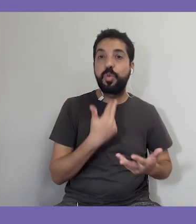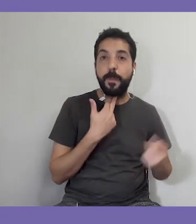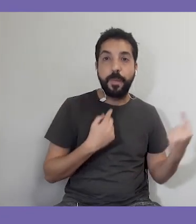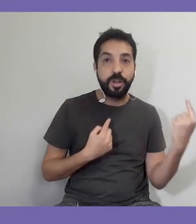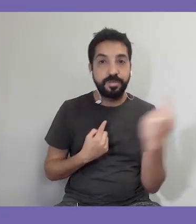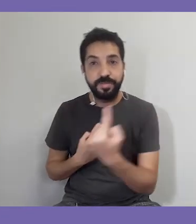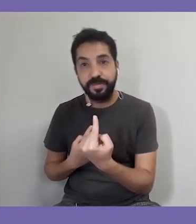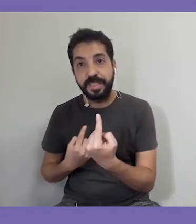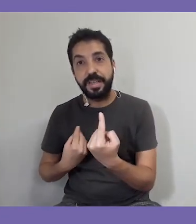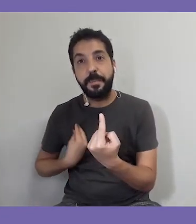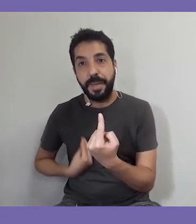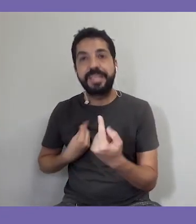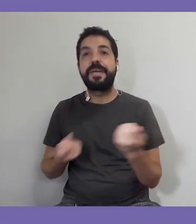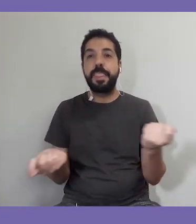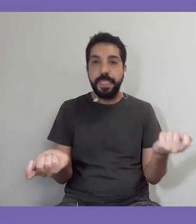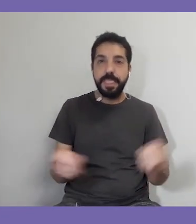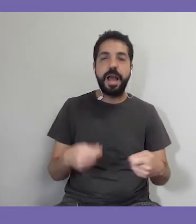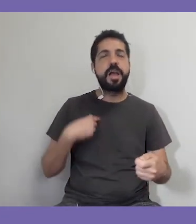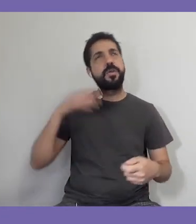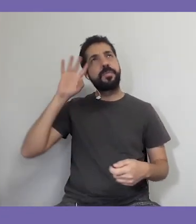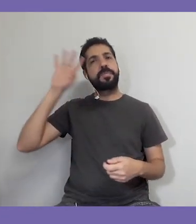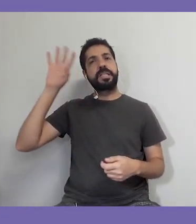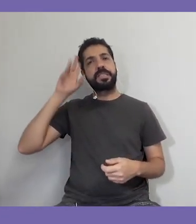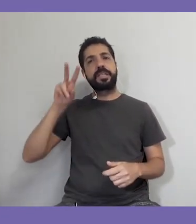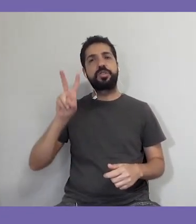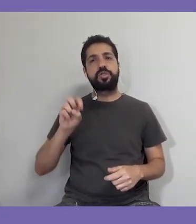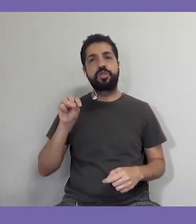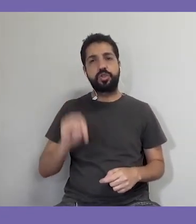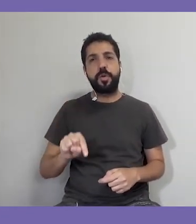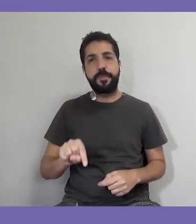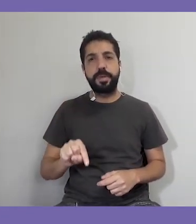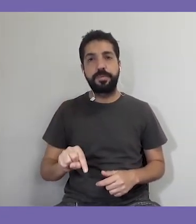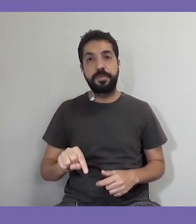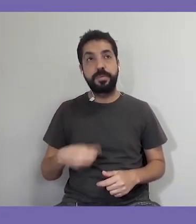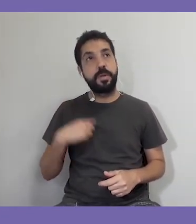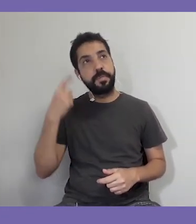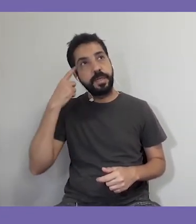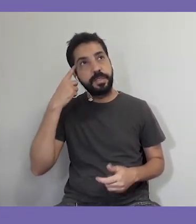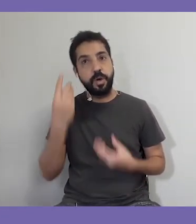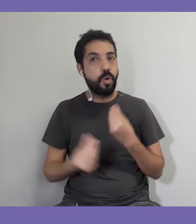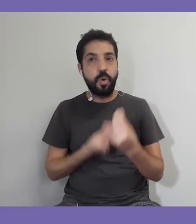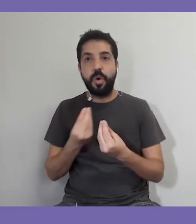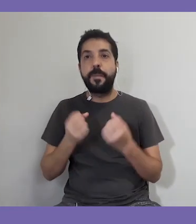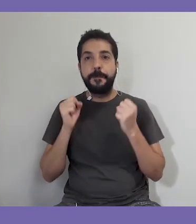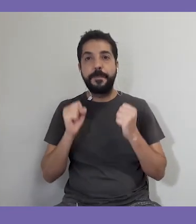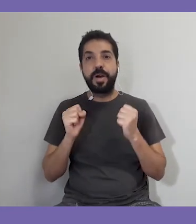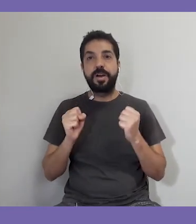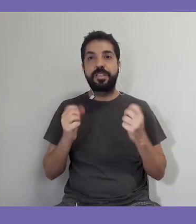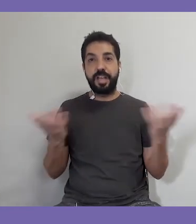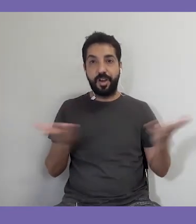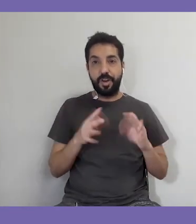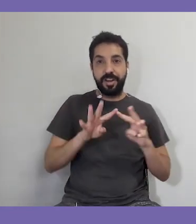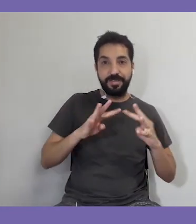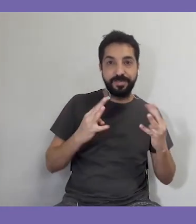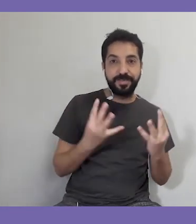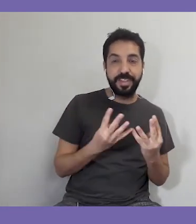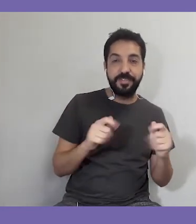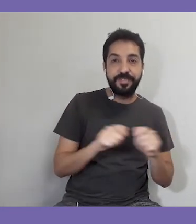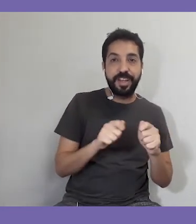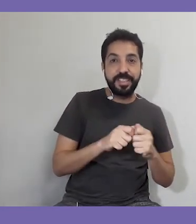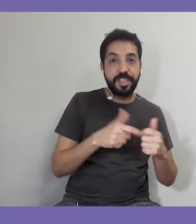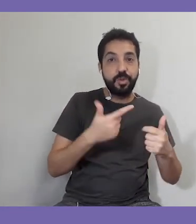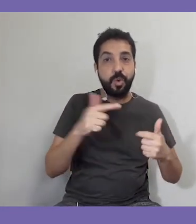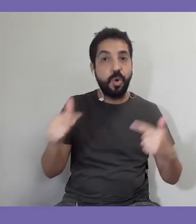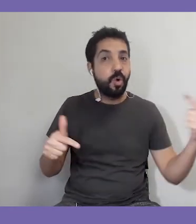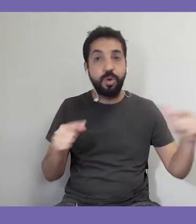próximas poderem participar também, né? Eu tenho refletido muito sobre isso, o que a gente pode assimilar esse período que a gente está